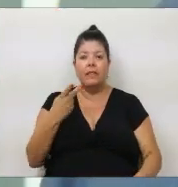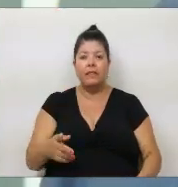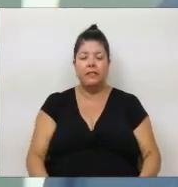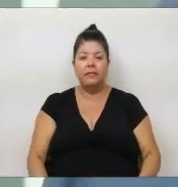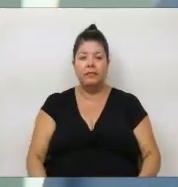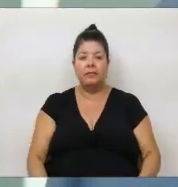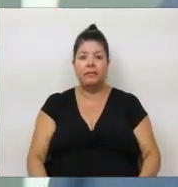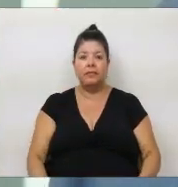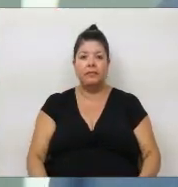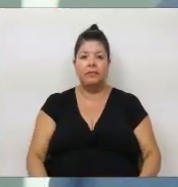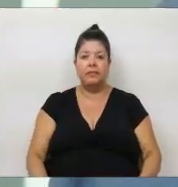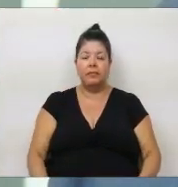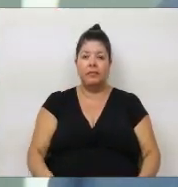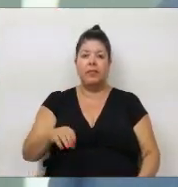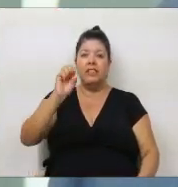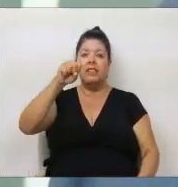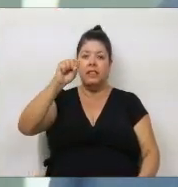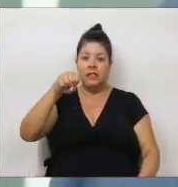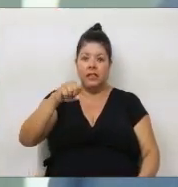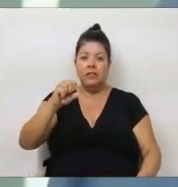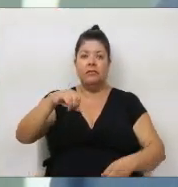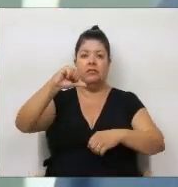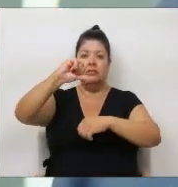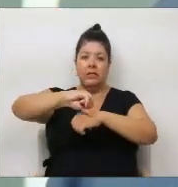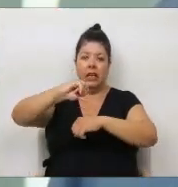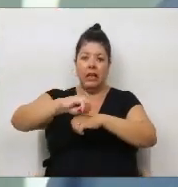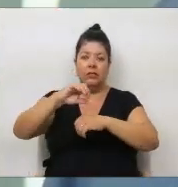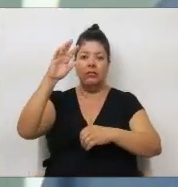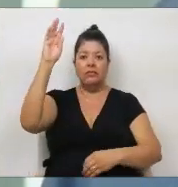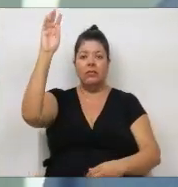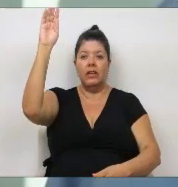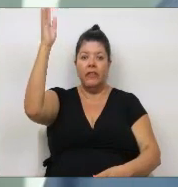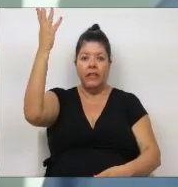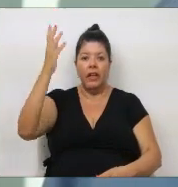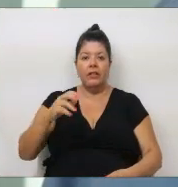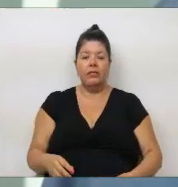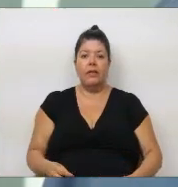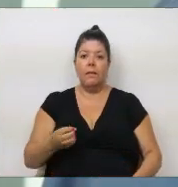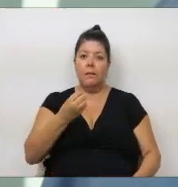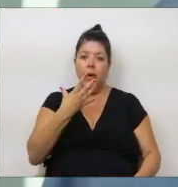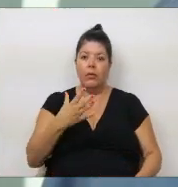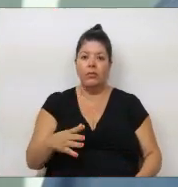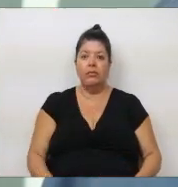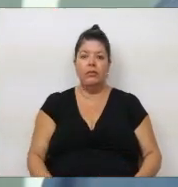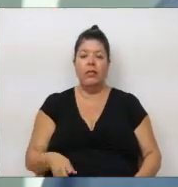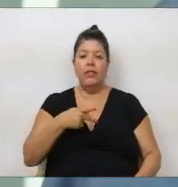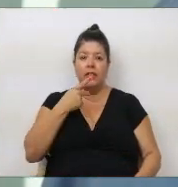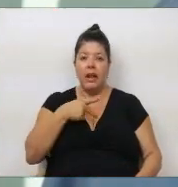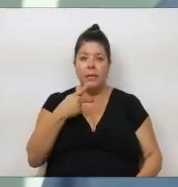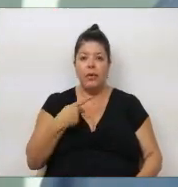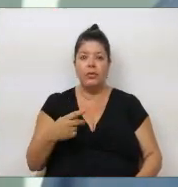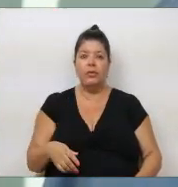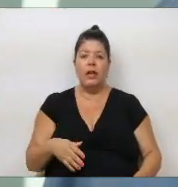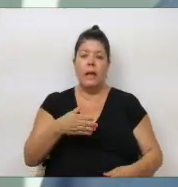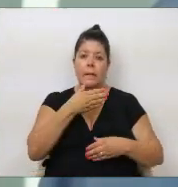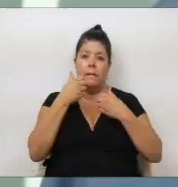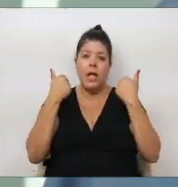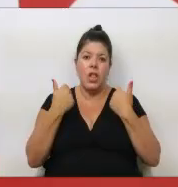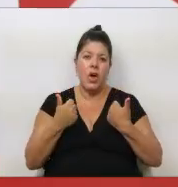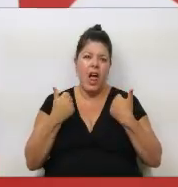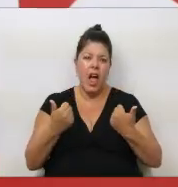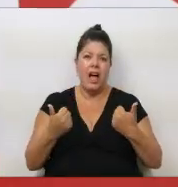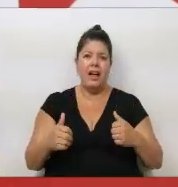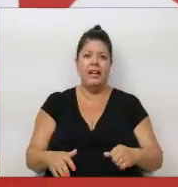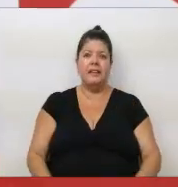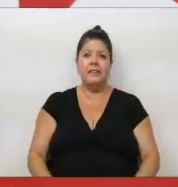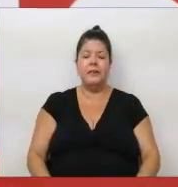Um centro de eventos é uma coisa bem importante, se fala muito. Ginásio de esportes, eu acho que ele tem que ser restaurado, melhorado, né?